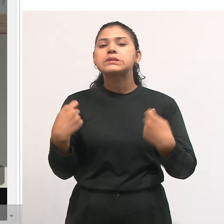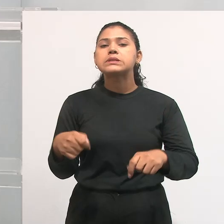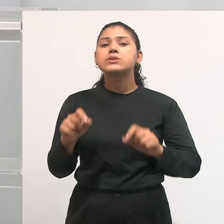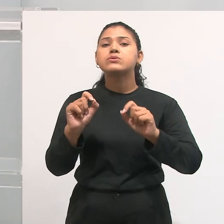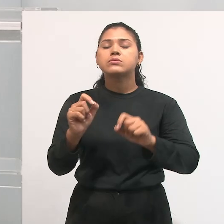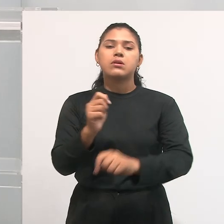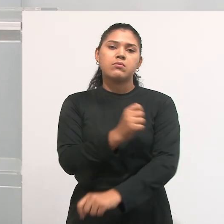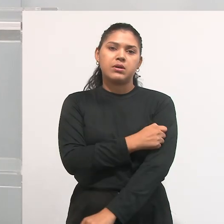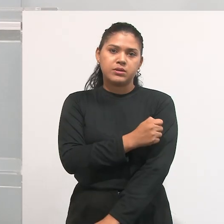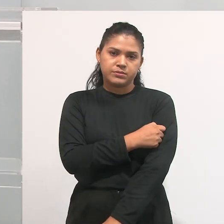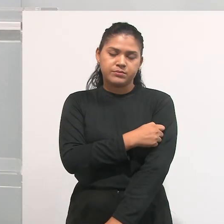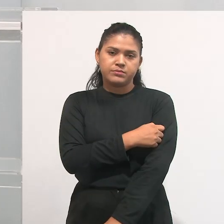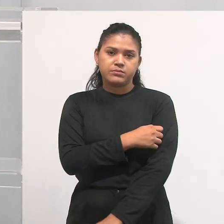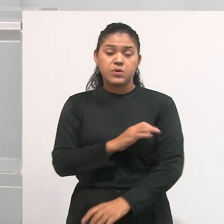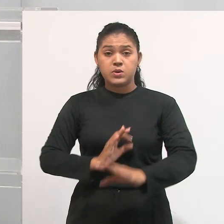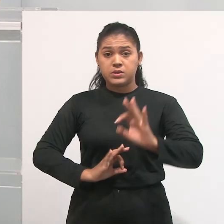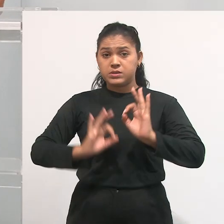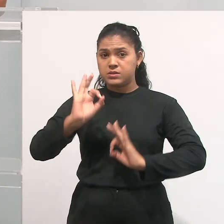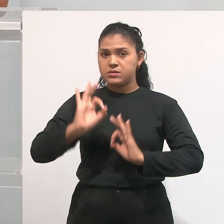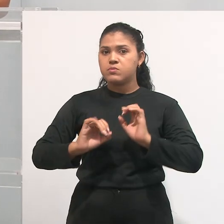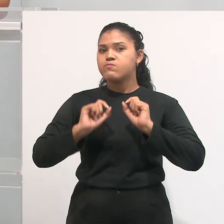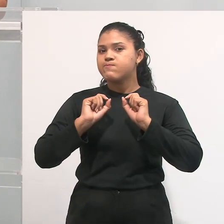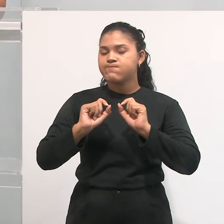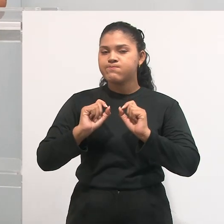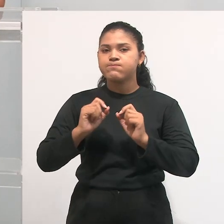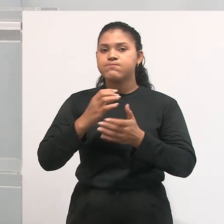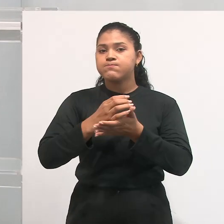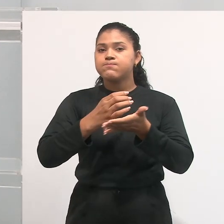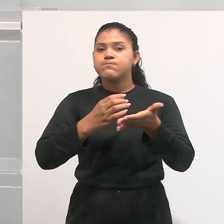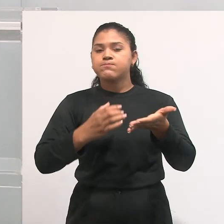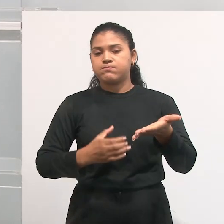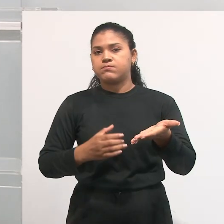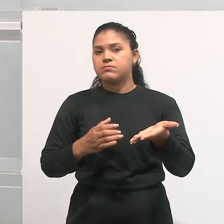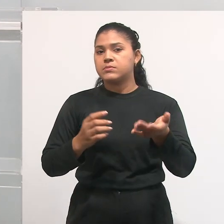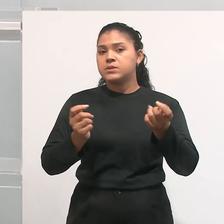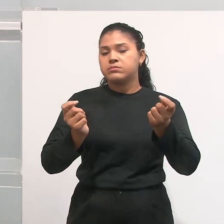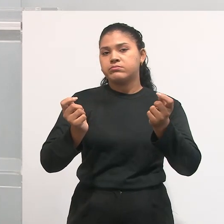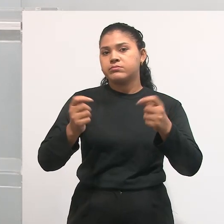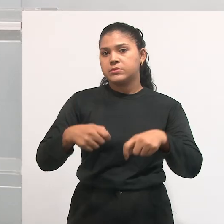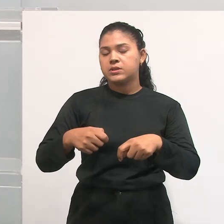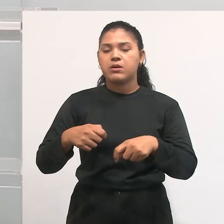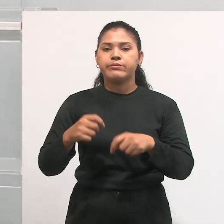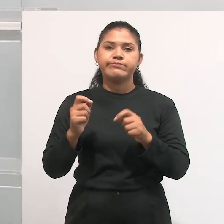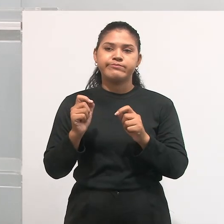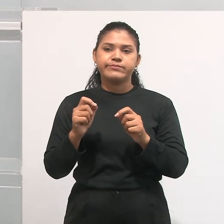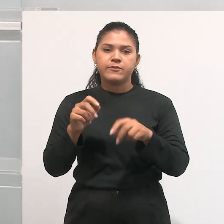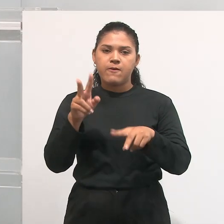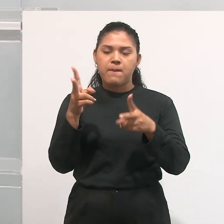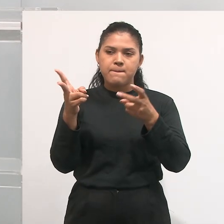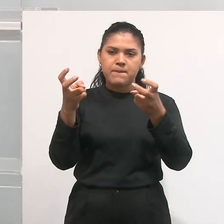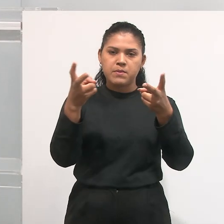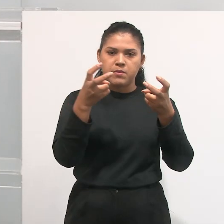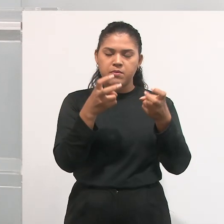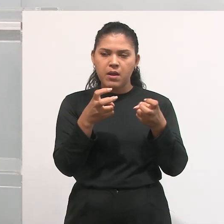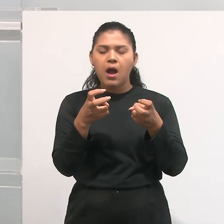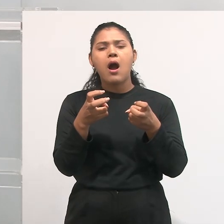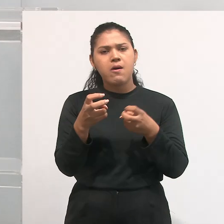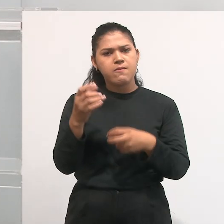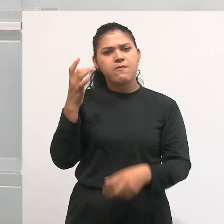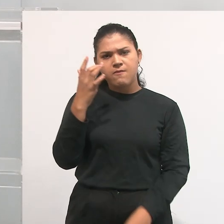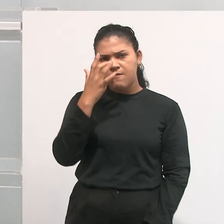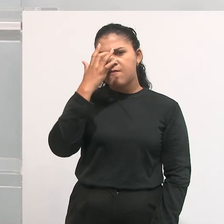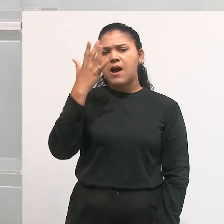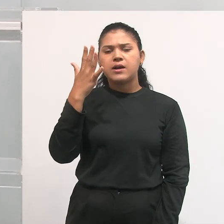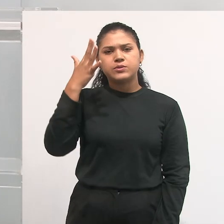de organização do trabalho, do currículo, ela pode ser visualmente mais fácil de entender quando